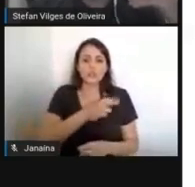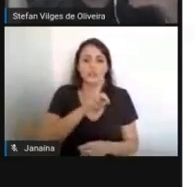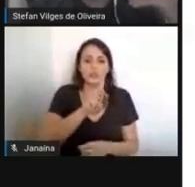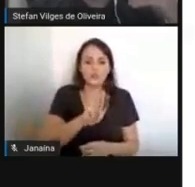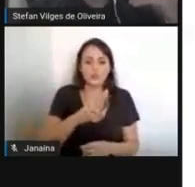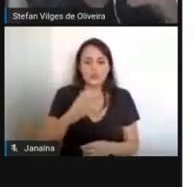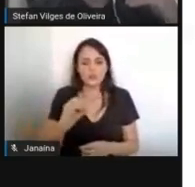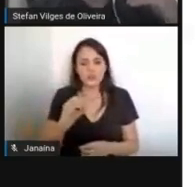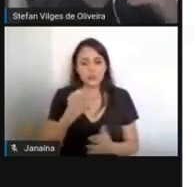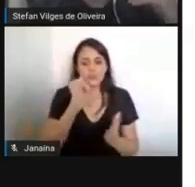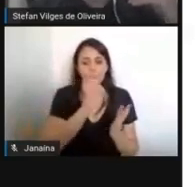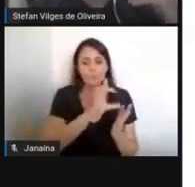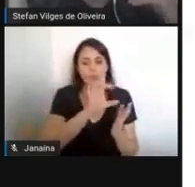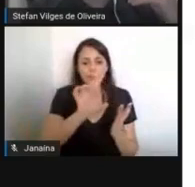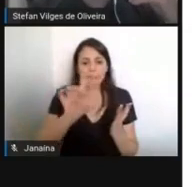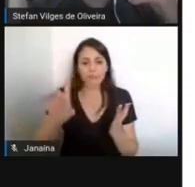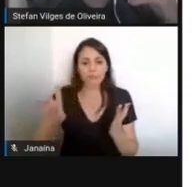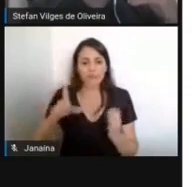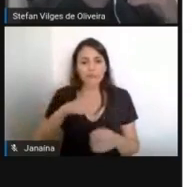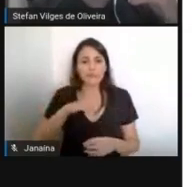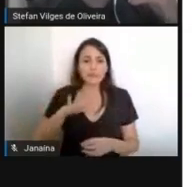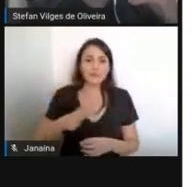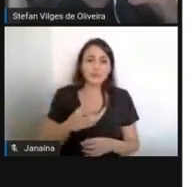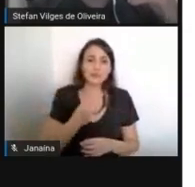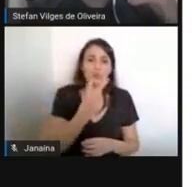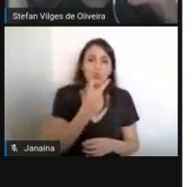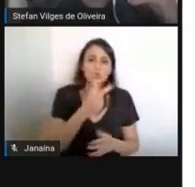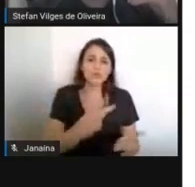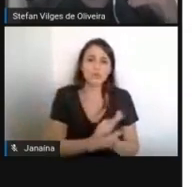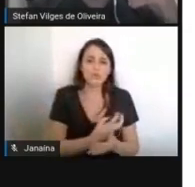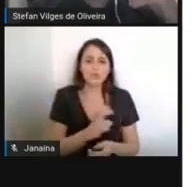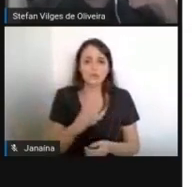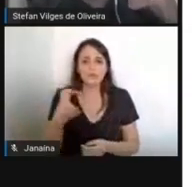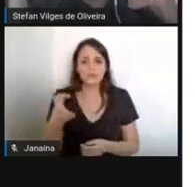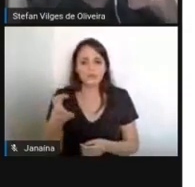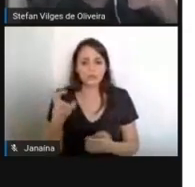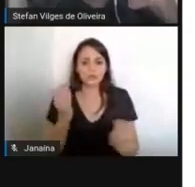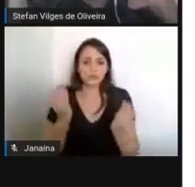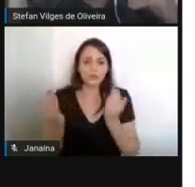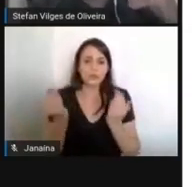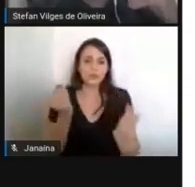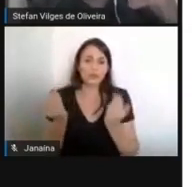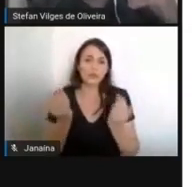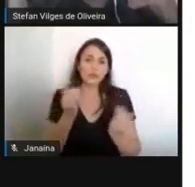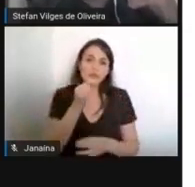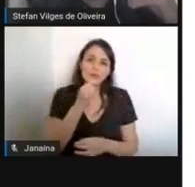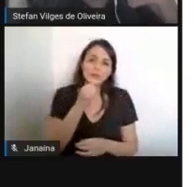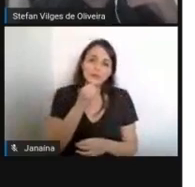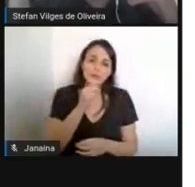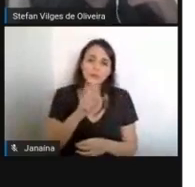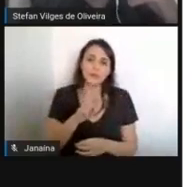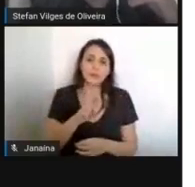cada caso, nós temos aproximadamente 2 casos, 0,5. Quando comparados, por exemplo, com rubéola, aqui